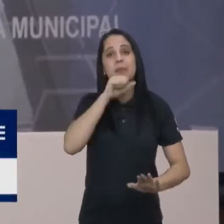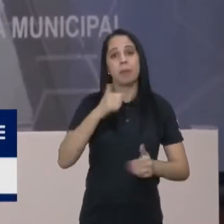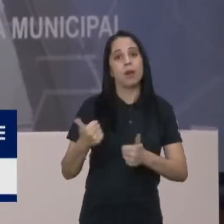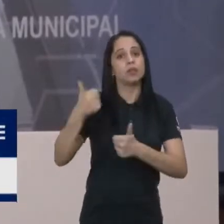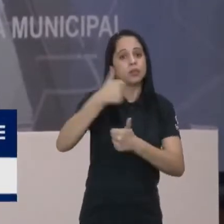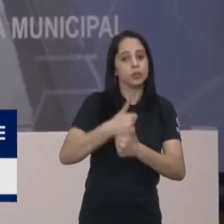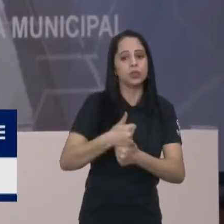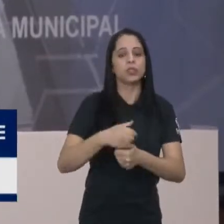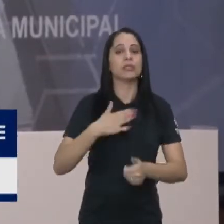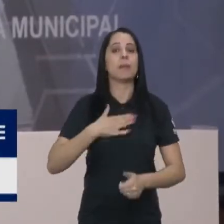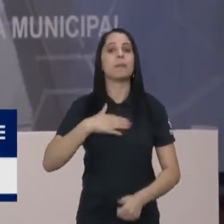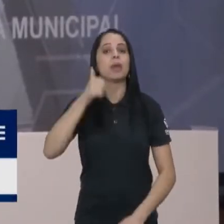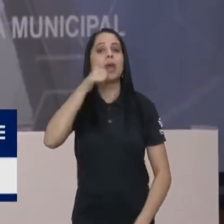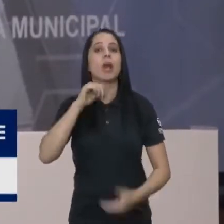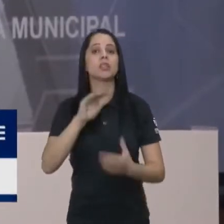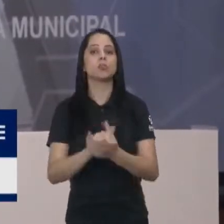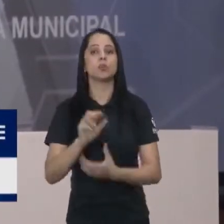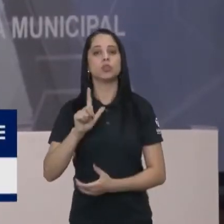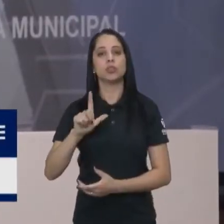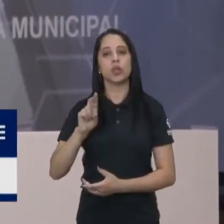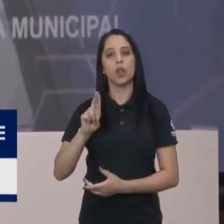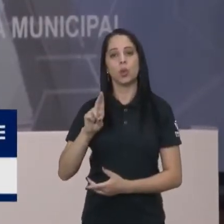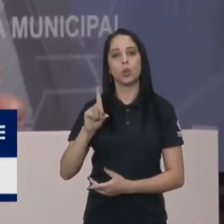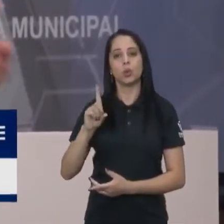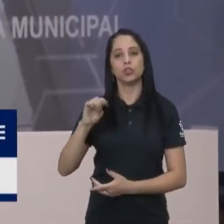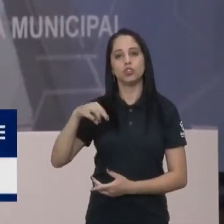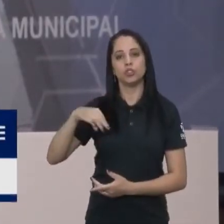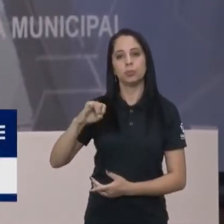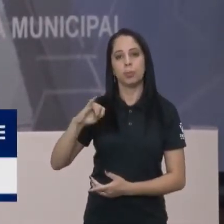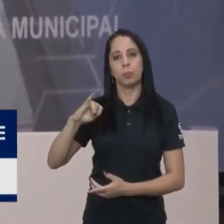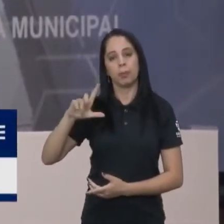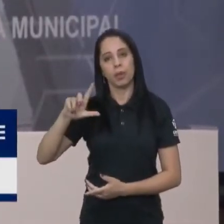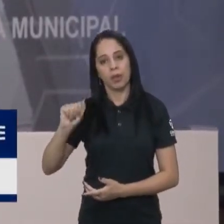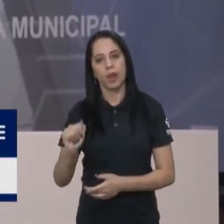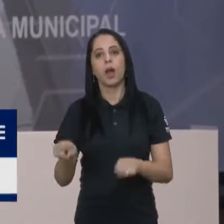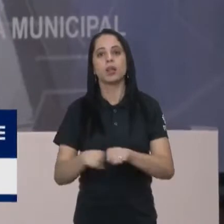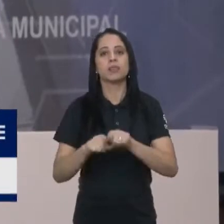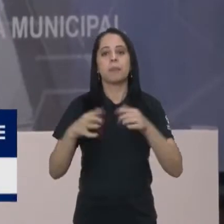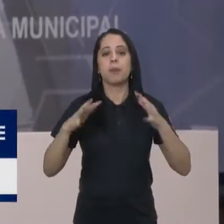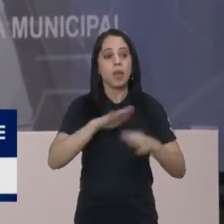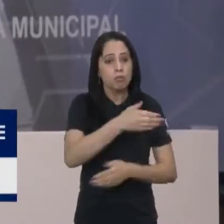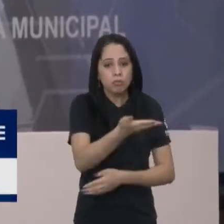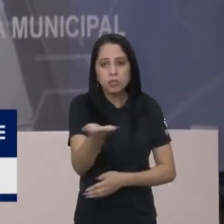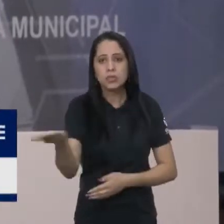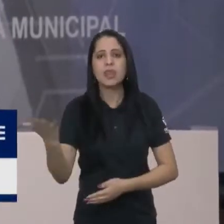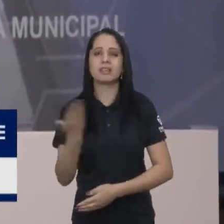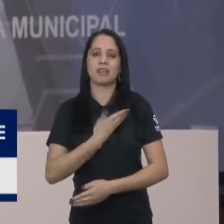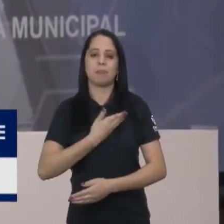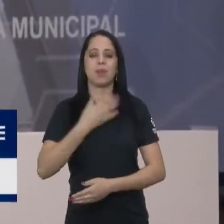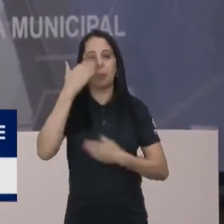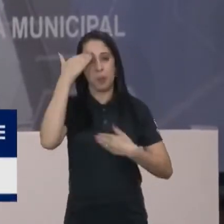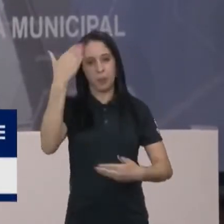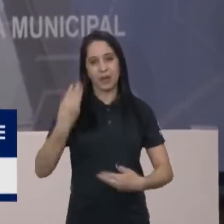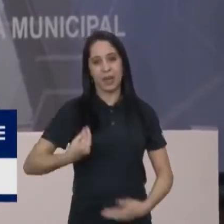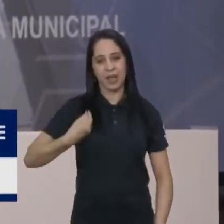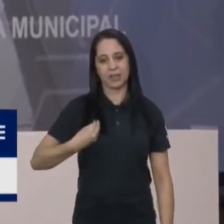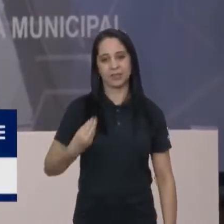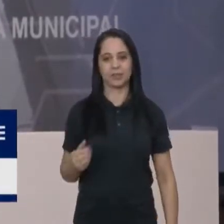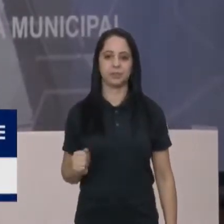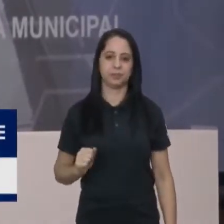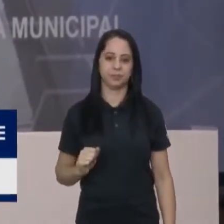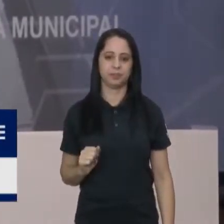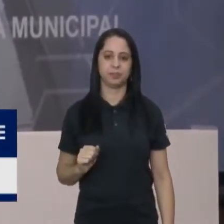esposa Ludmila, a Lívia, a todos os amigos aqui, meu muito obrigado pela presença. Quero falar só um